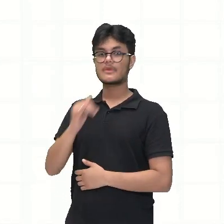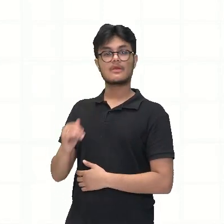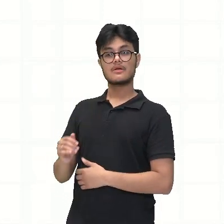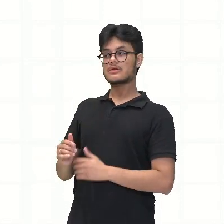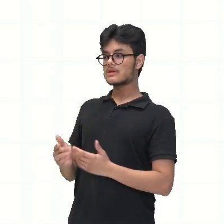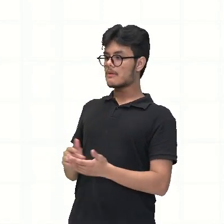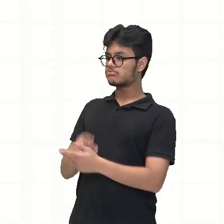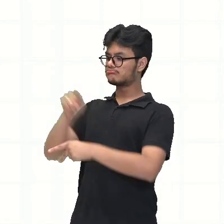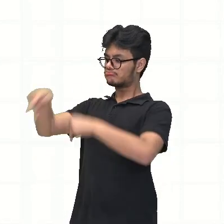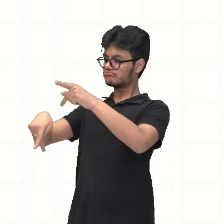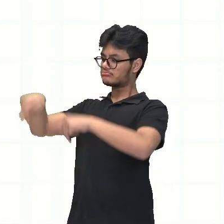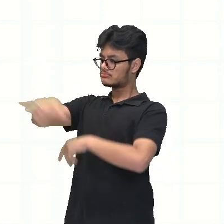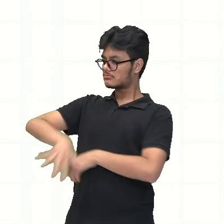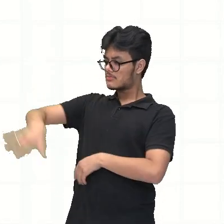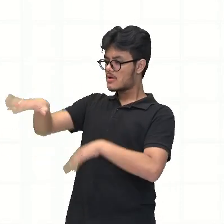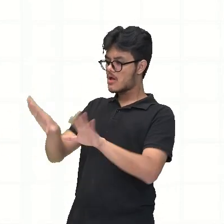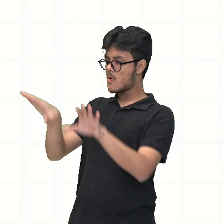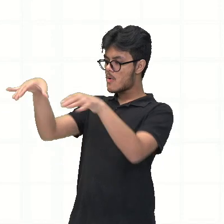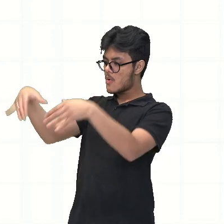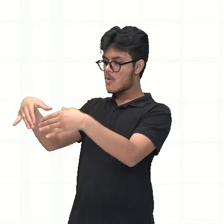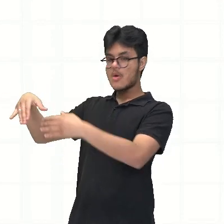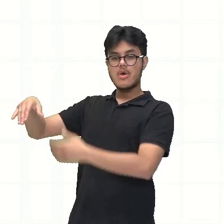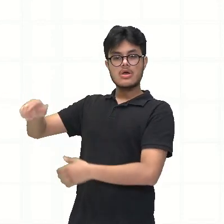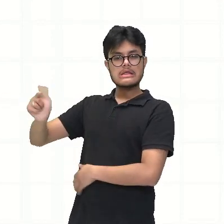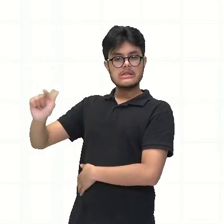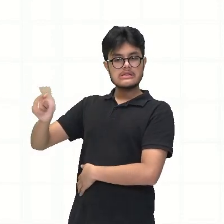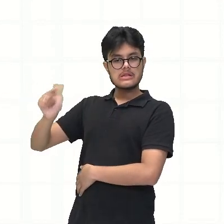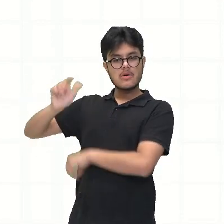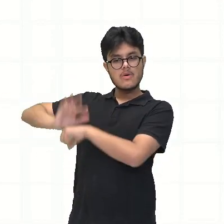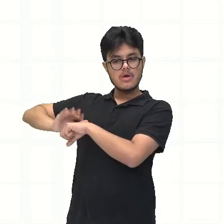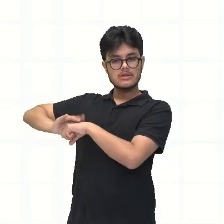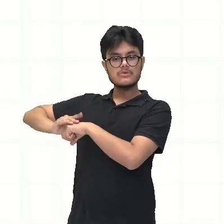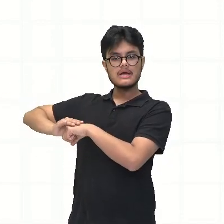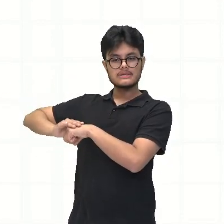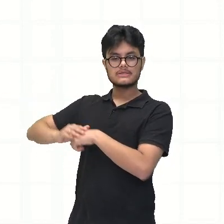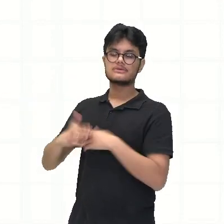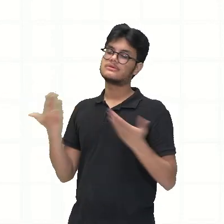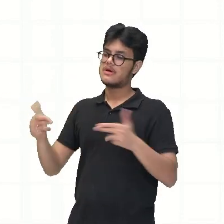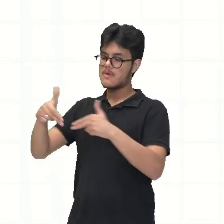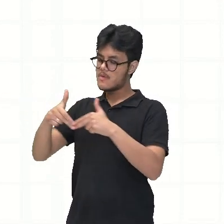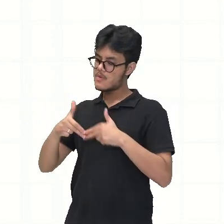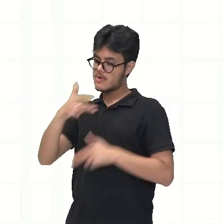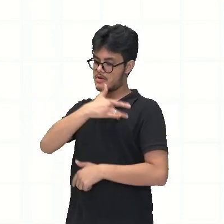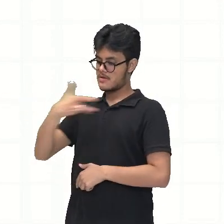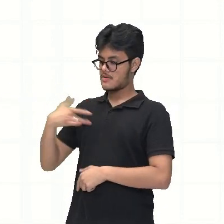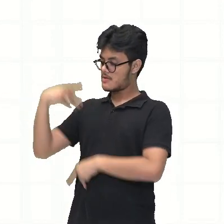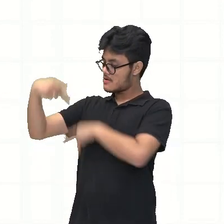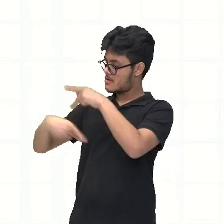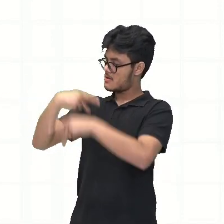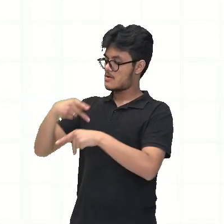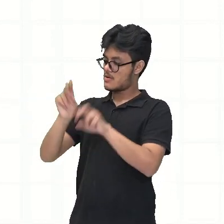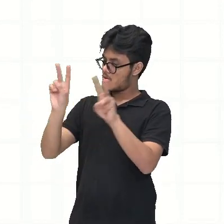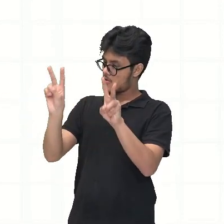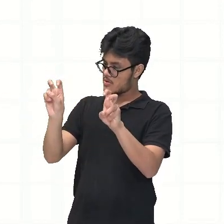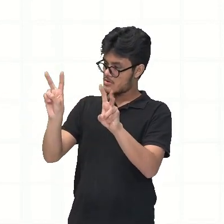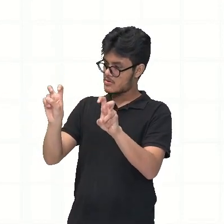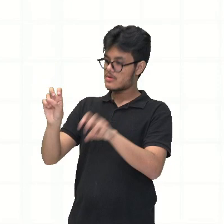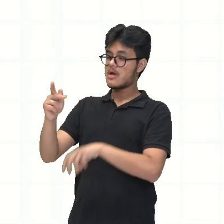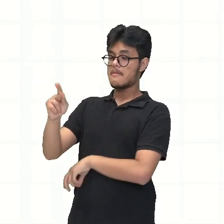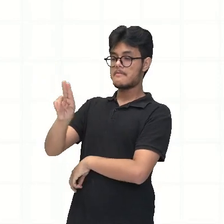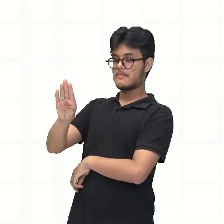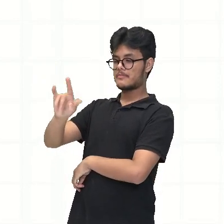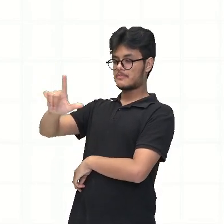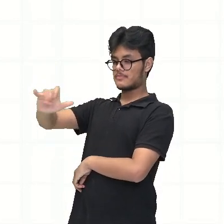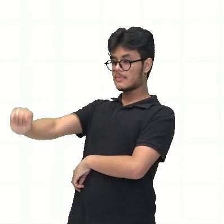doença. Então, quando a gente fala em saúde pública, a gente está preocupado em tratar a